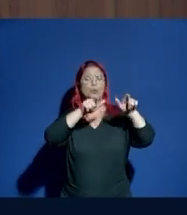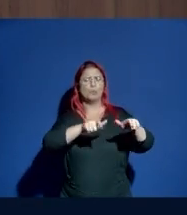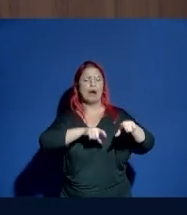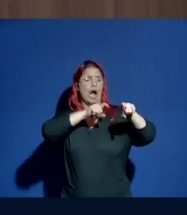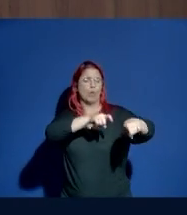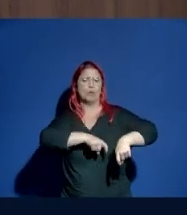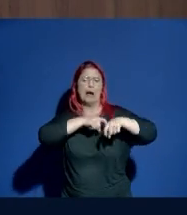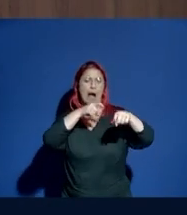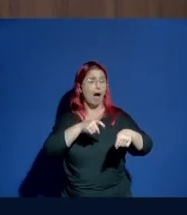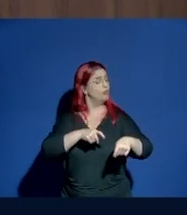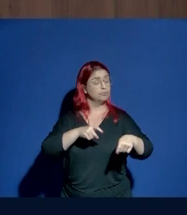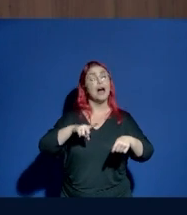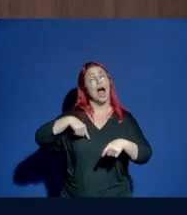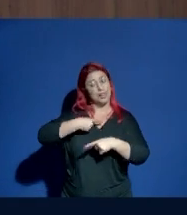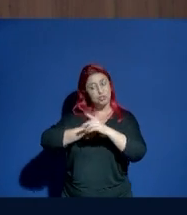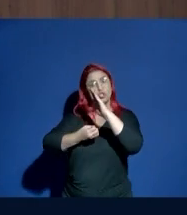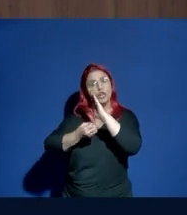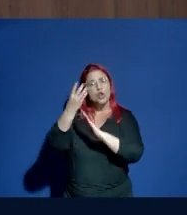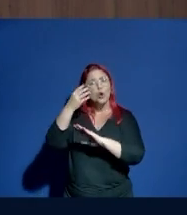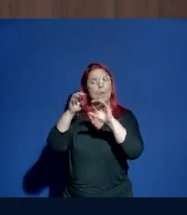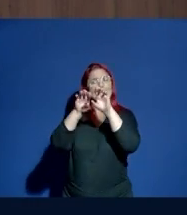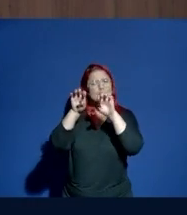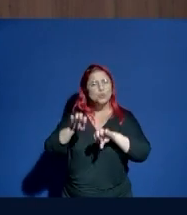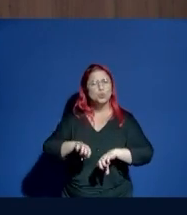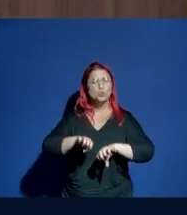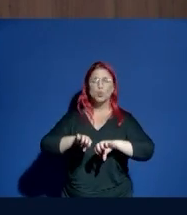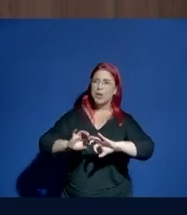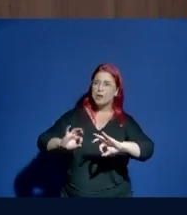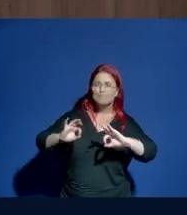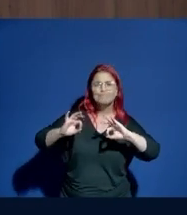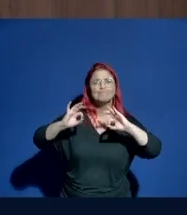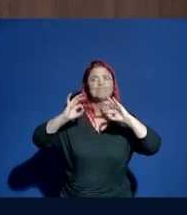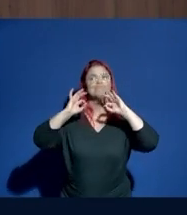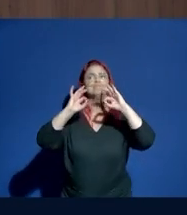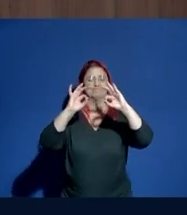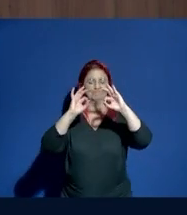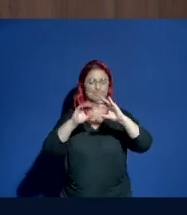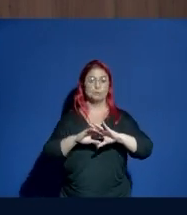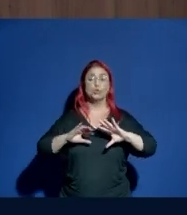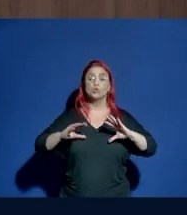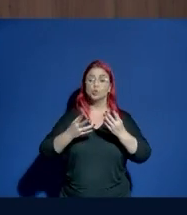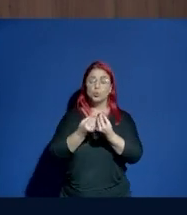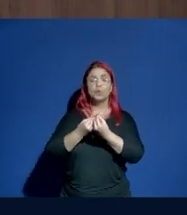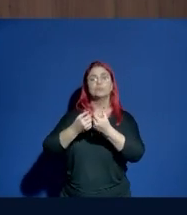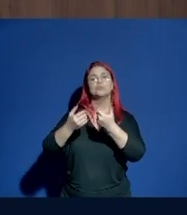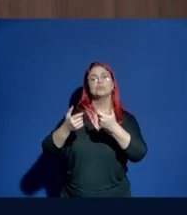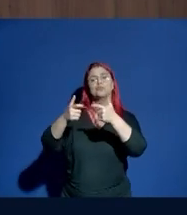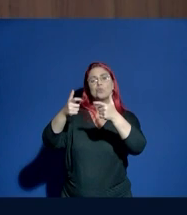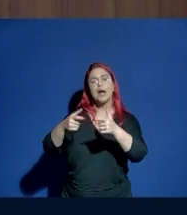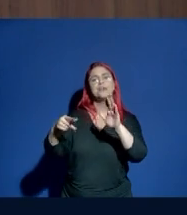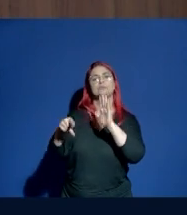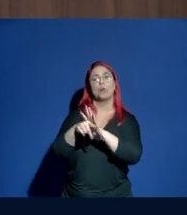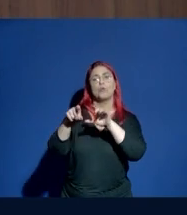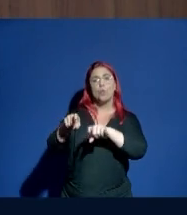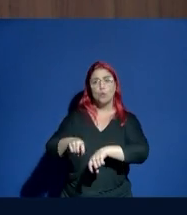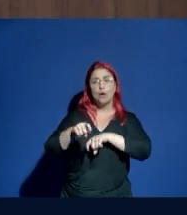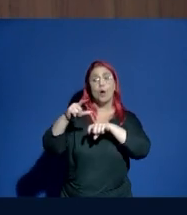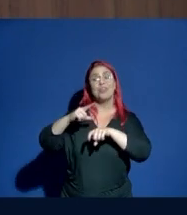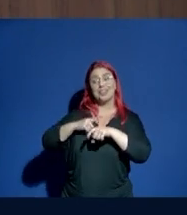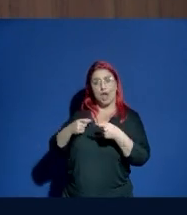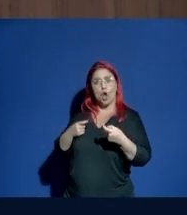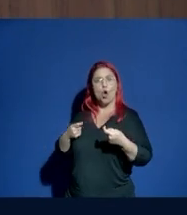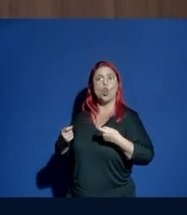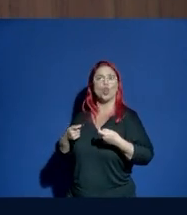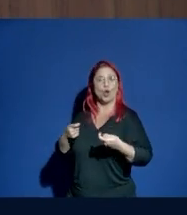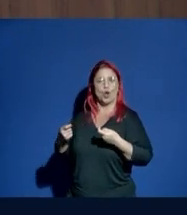Montamos uma estrutura extremamente eficiente no estado todas as propriedades rurais elas são controladas numa sala